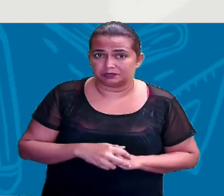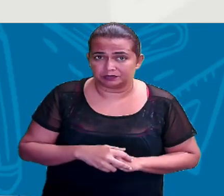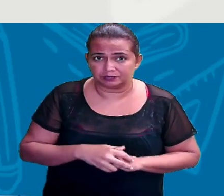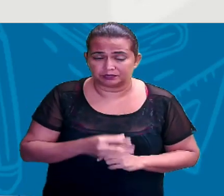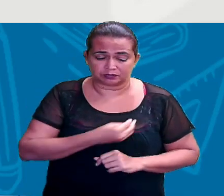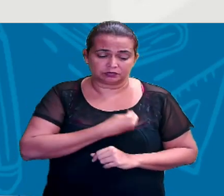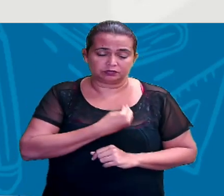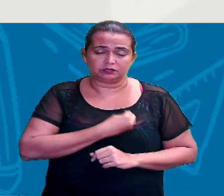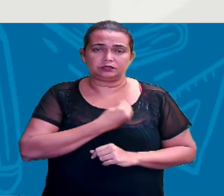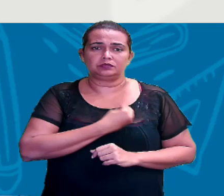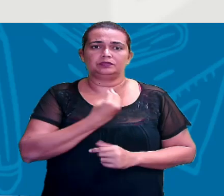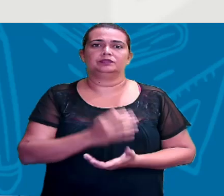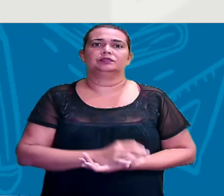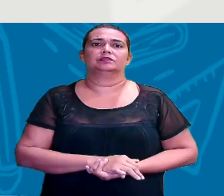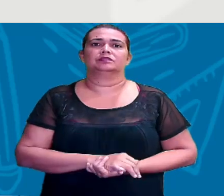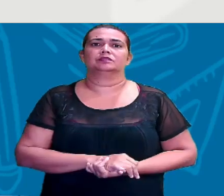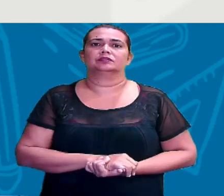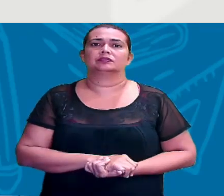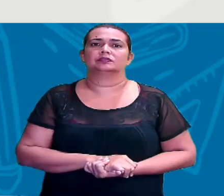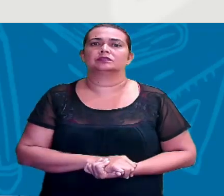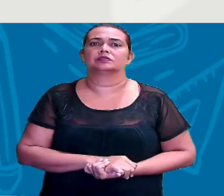certo?